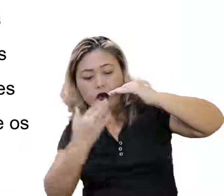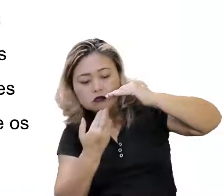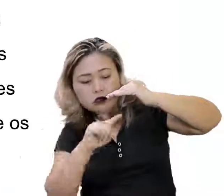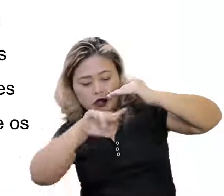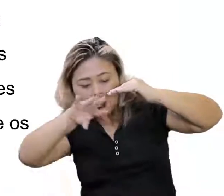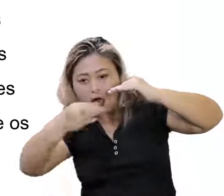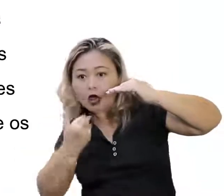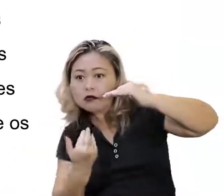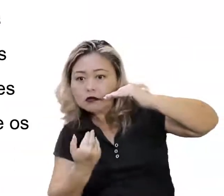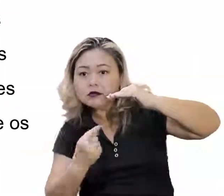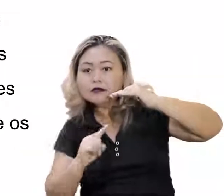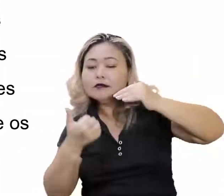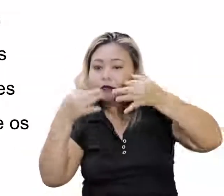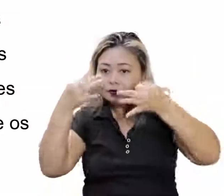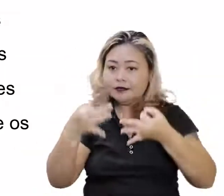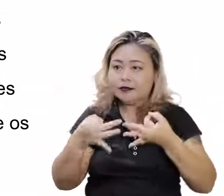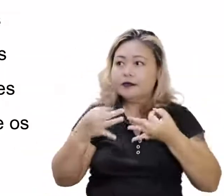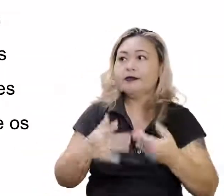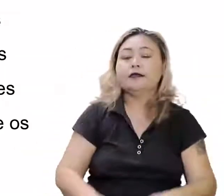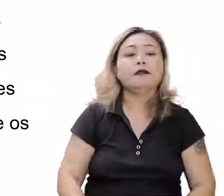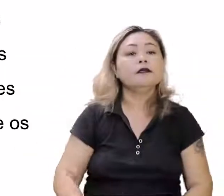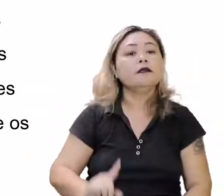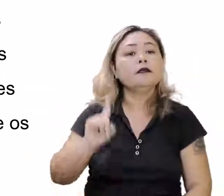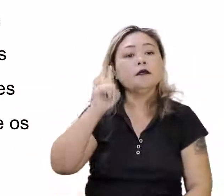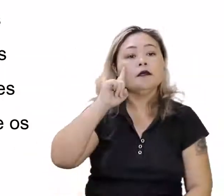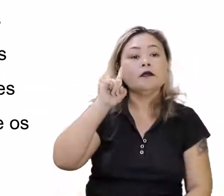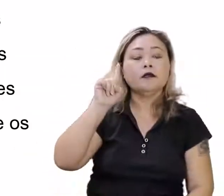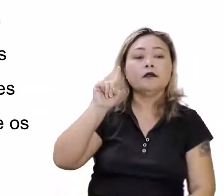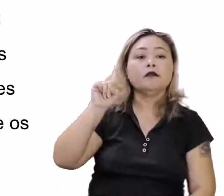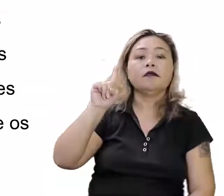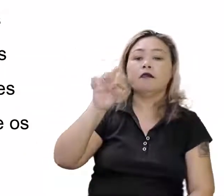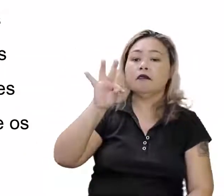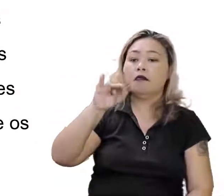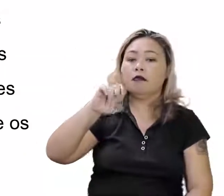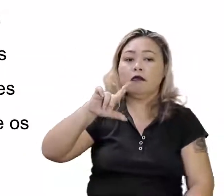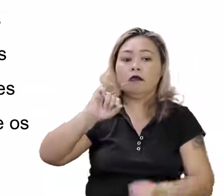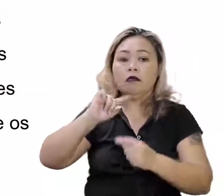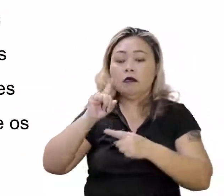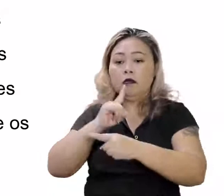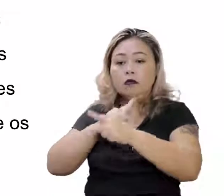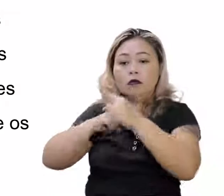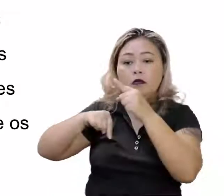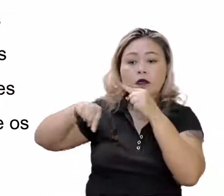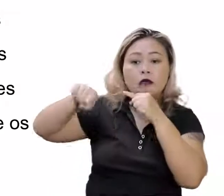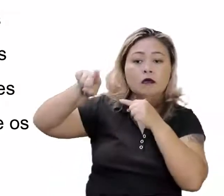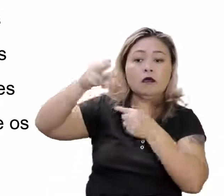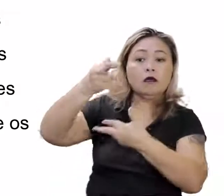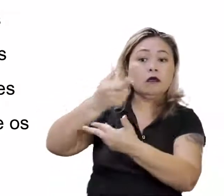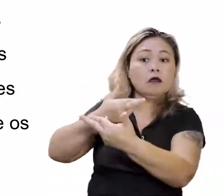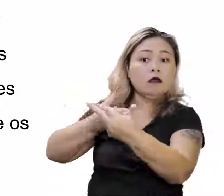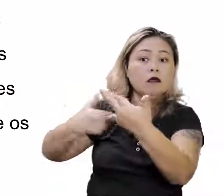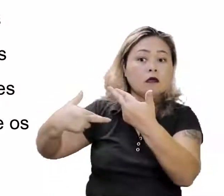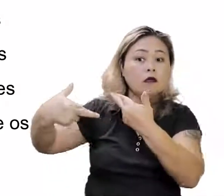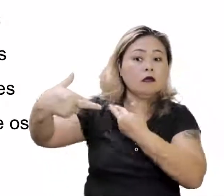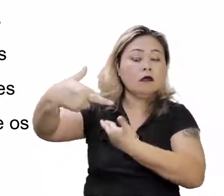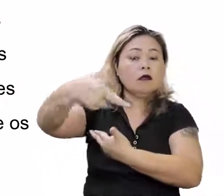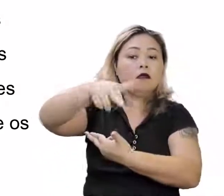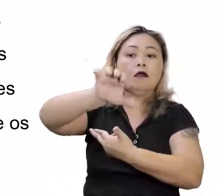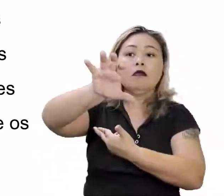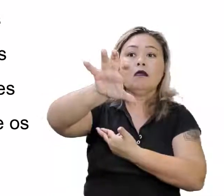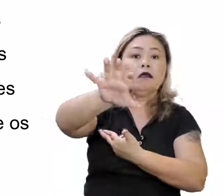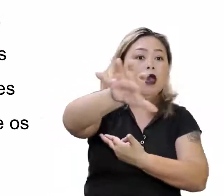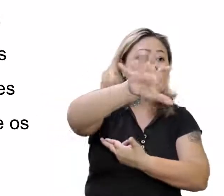para os decompositores. Perfeito? As teias alimentares, elas consistem na interligação entre